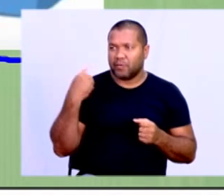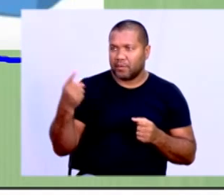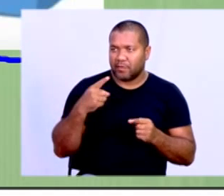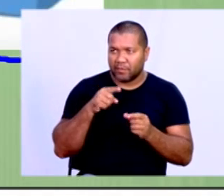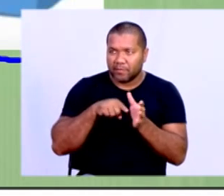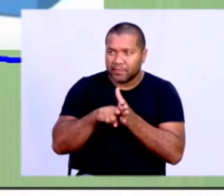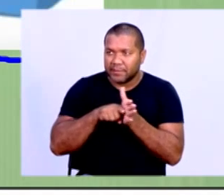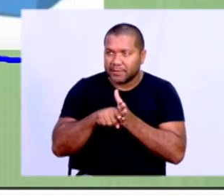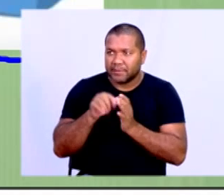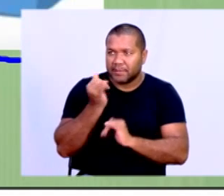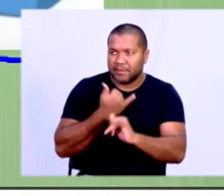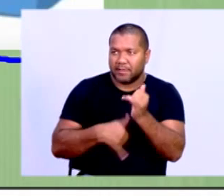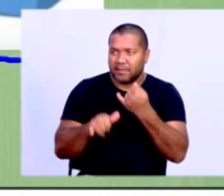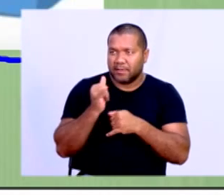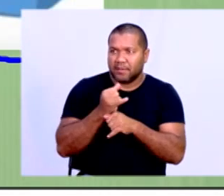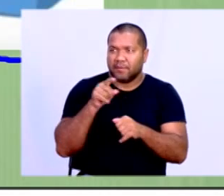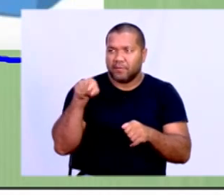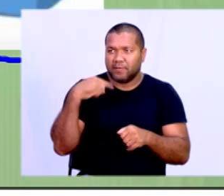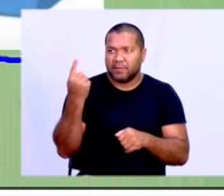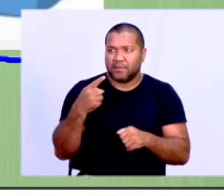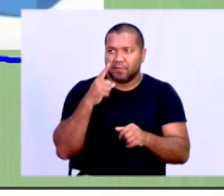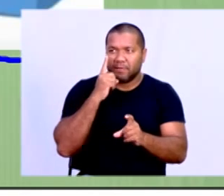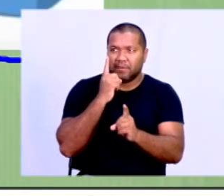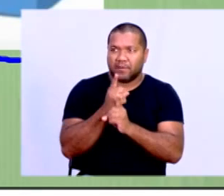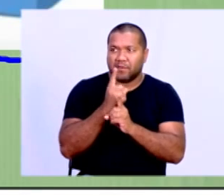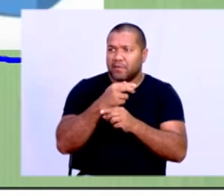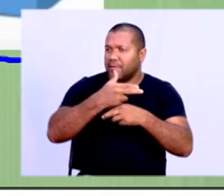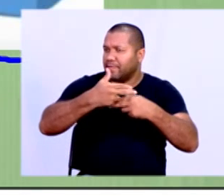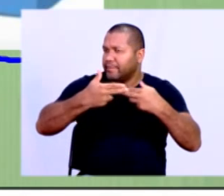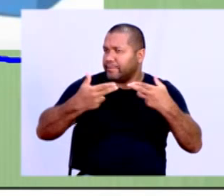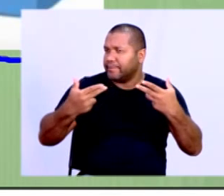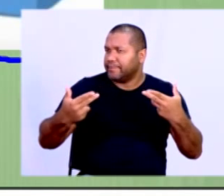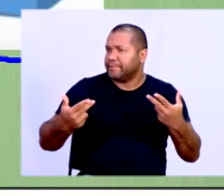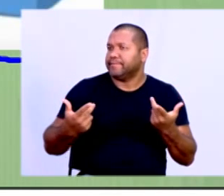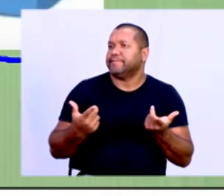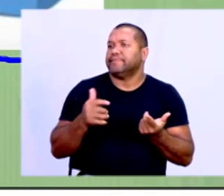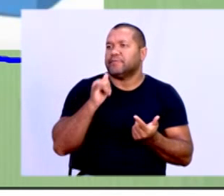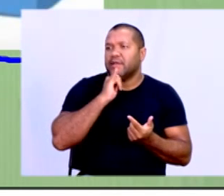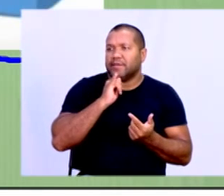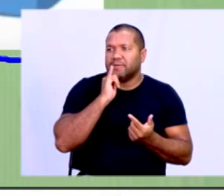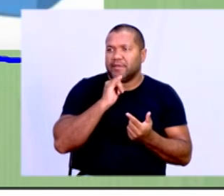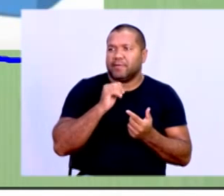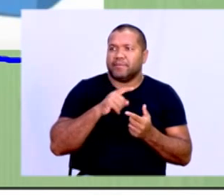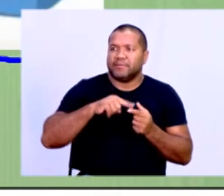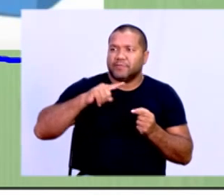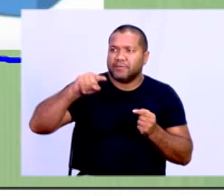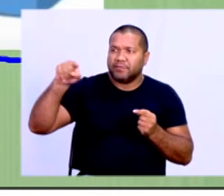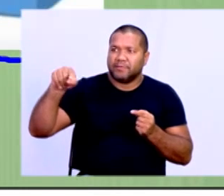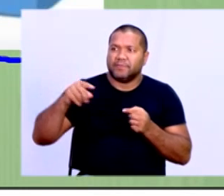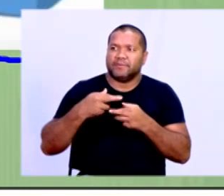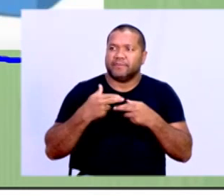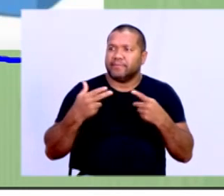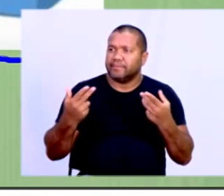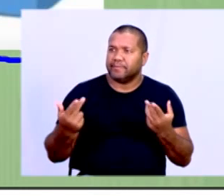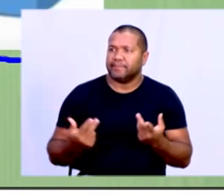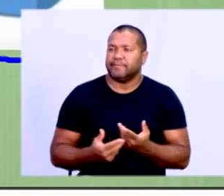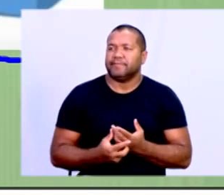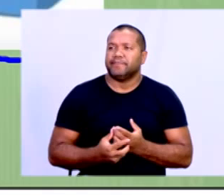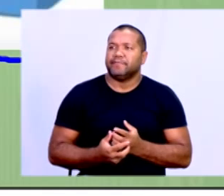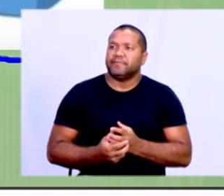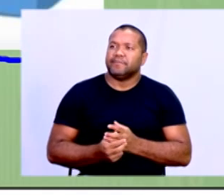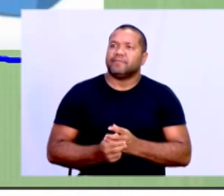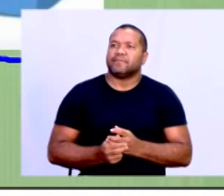internet sobre Scrum, vão ver vários gráficos desse aqui, de várias